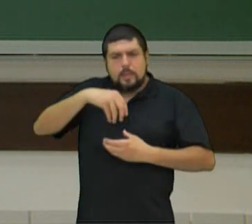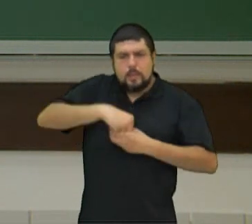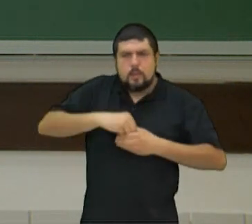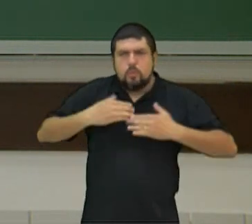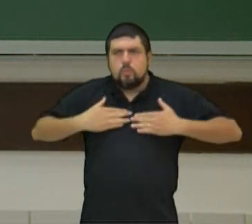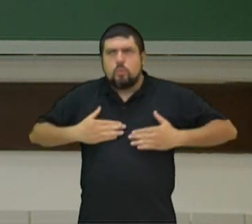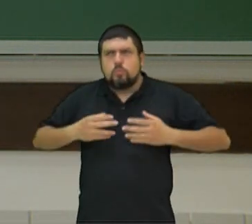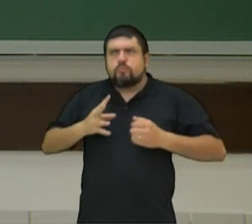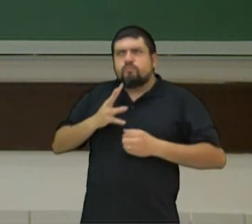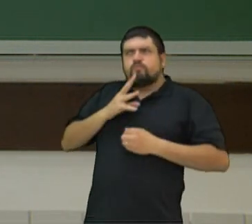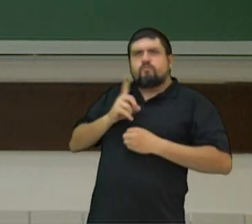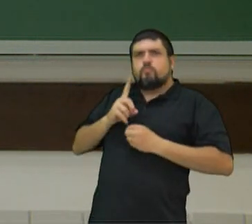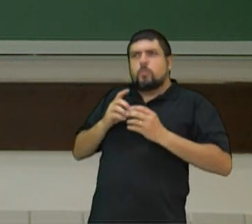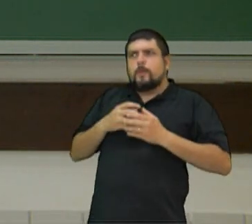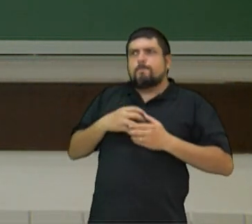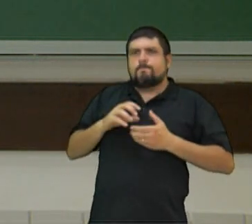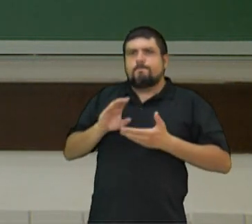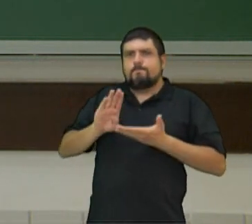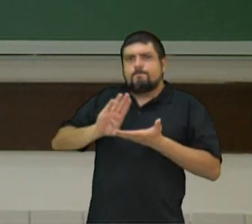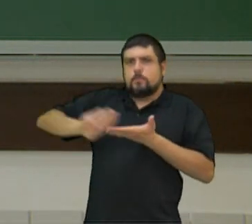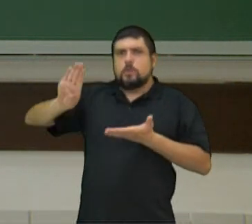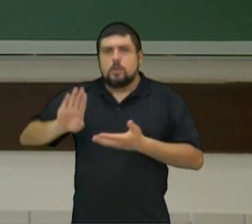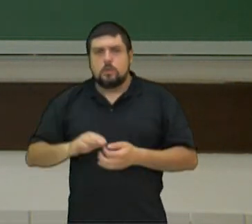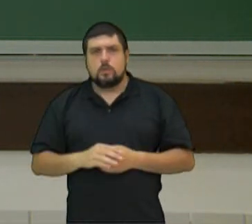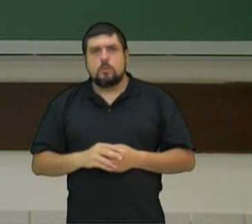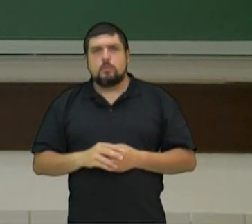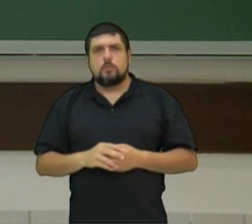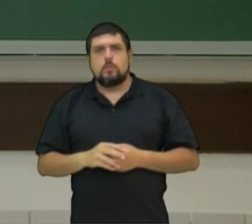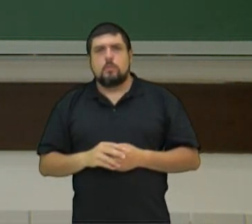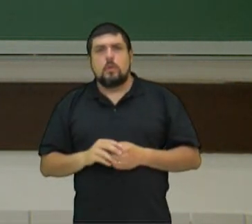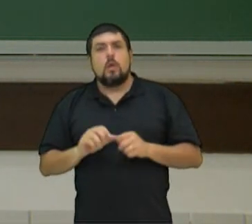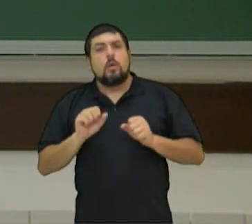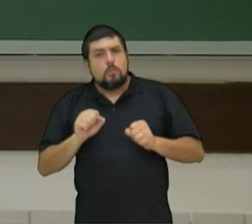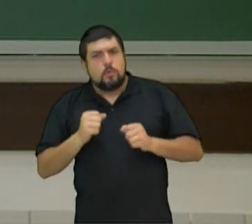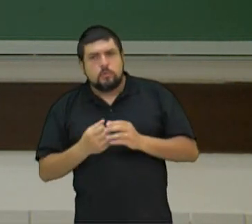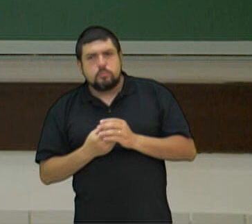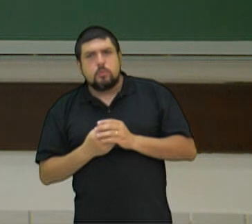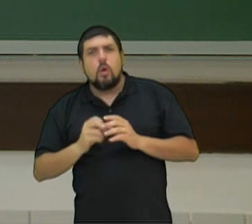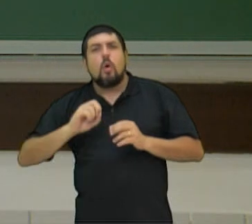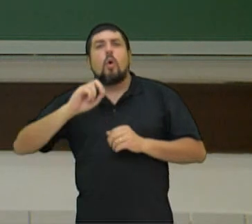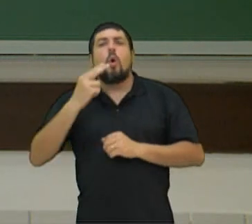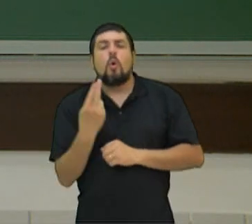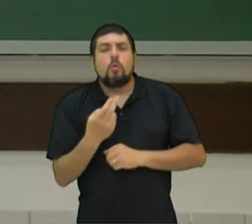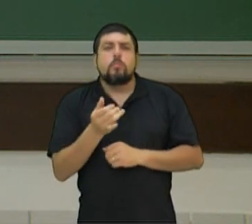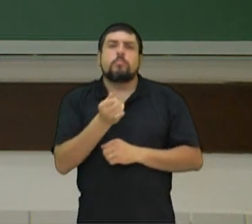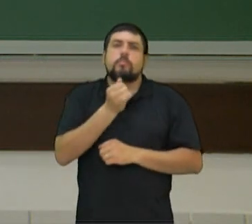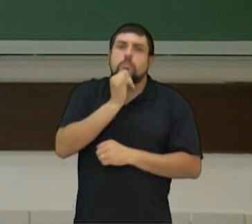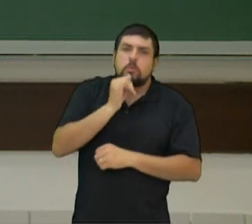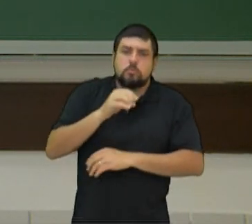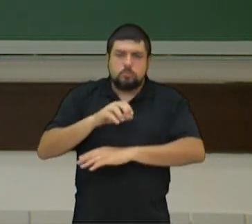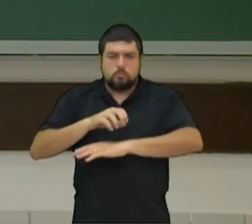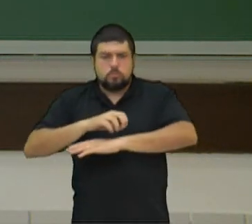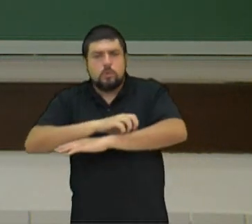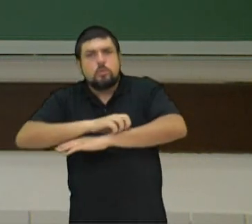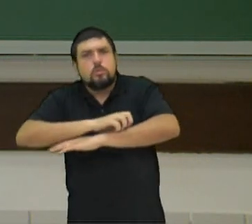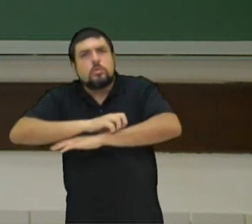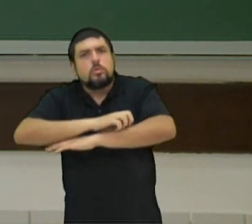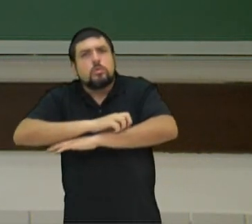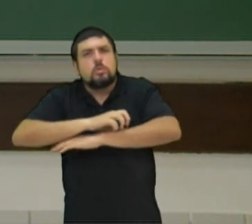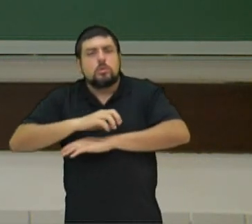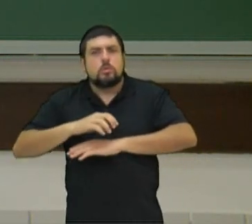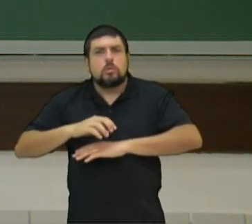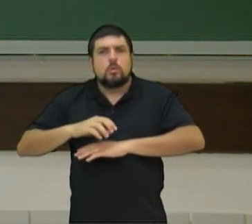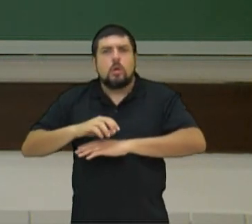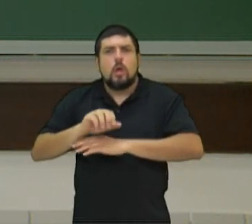pessoa é alérgica, que ela desenvolve quadros, né, de alergia? Também é uma falha aí, um